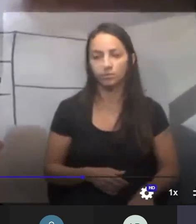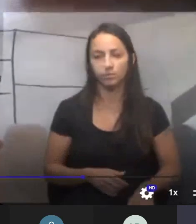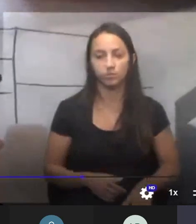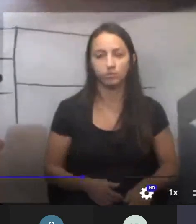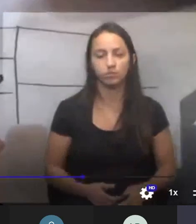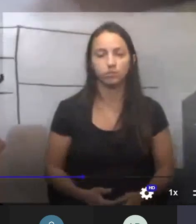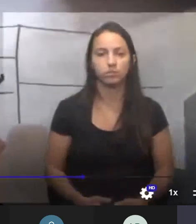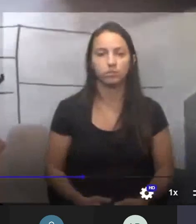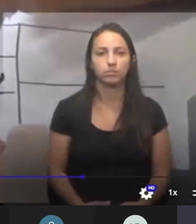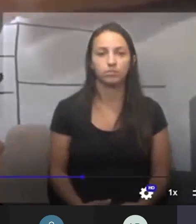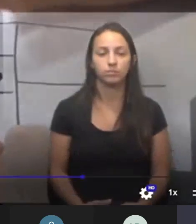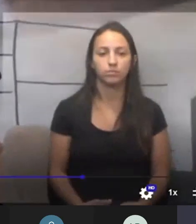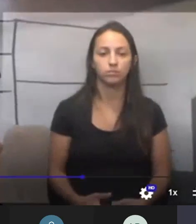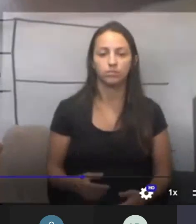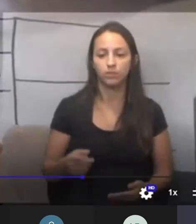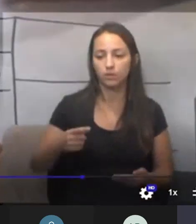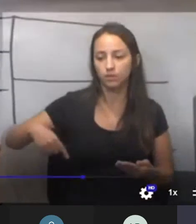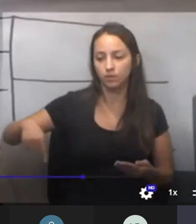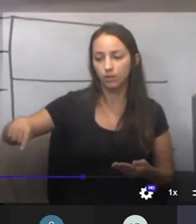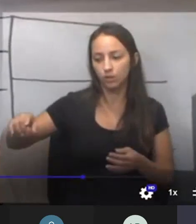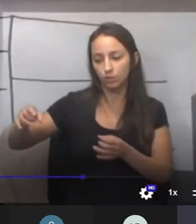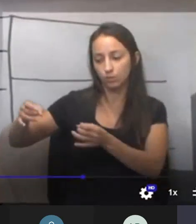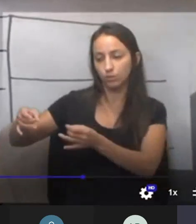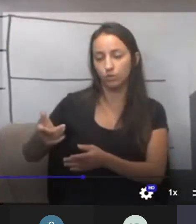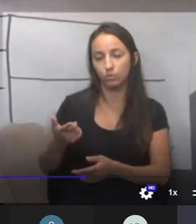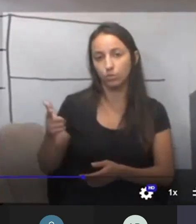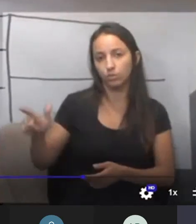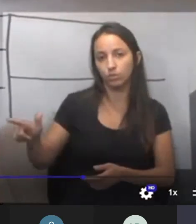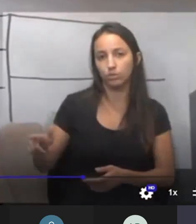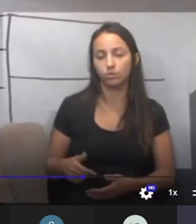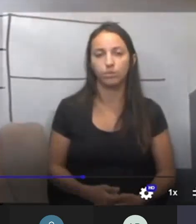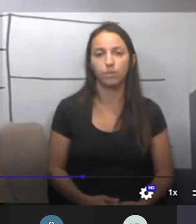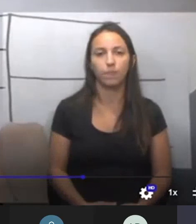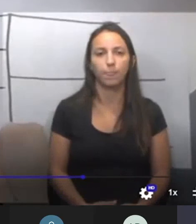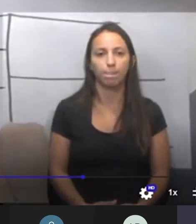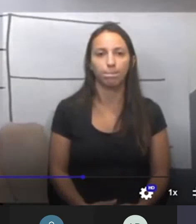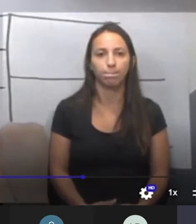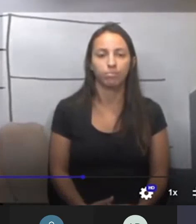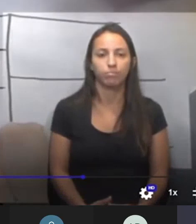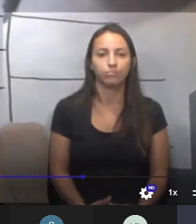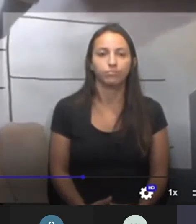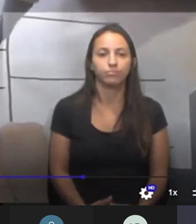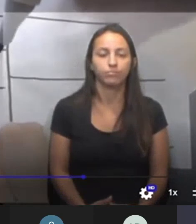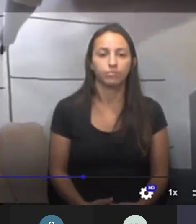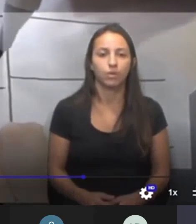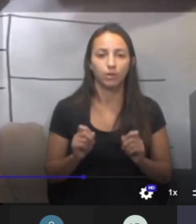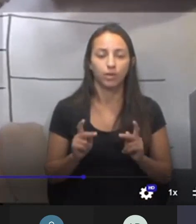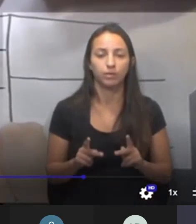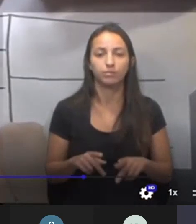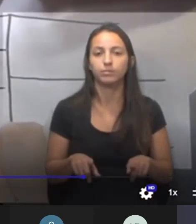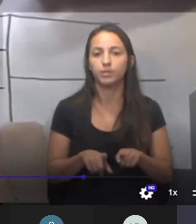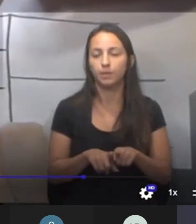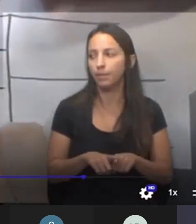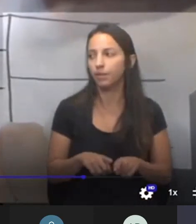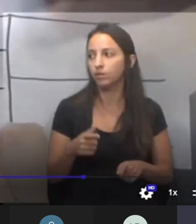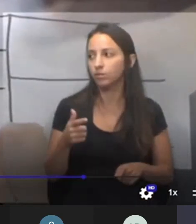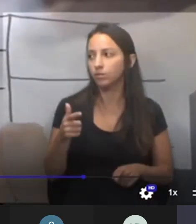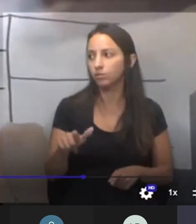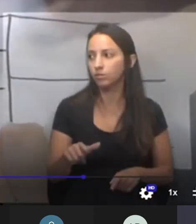saiu o lixo pelo outro. ok? Mesma coisa aqui,